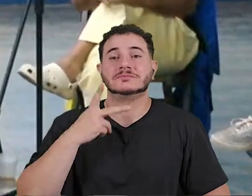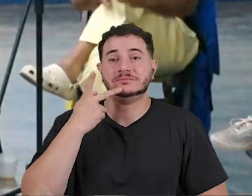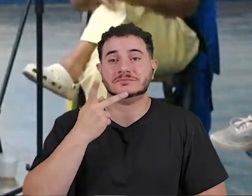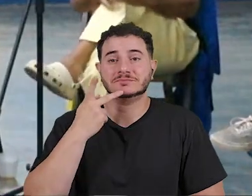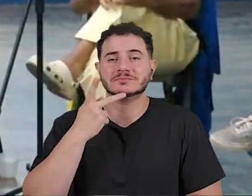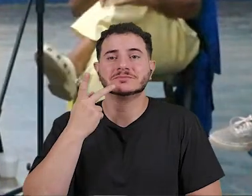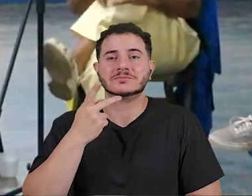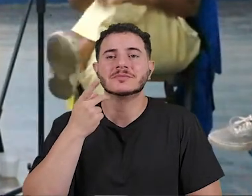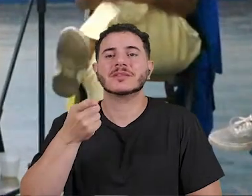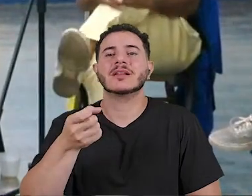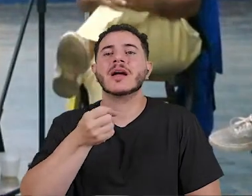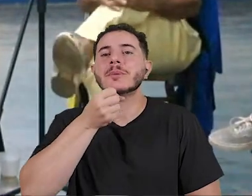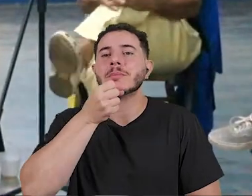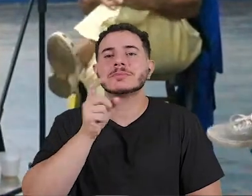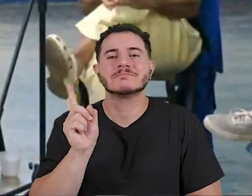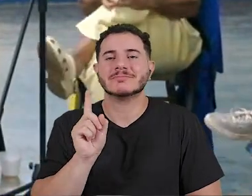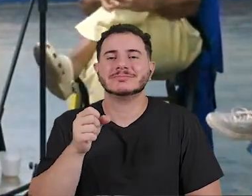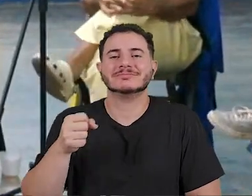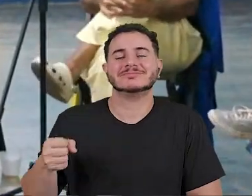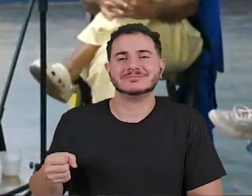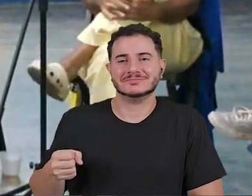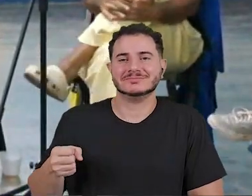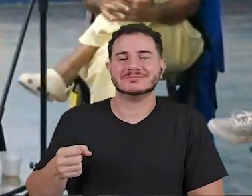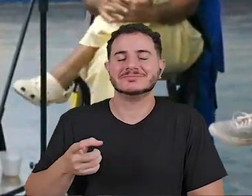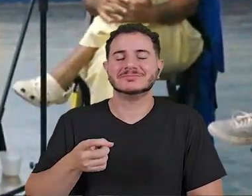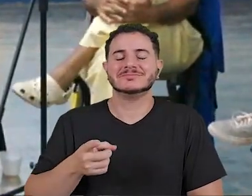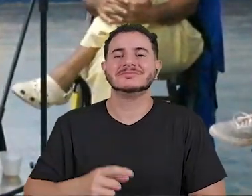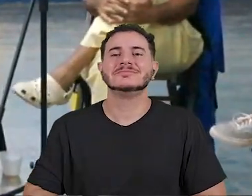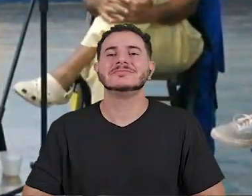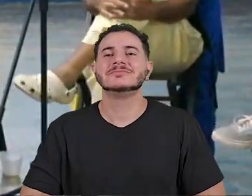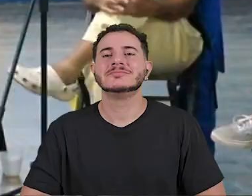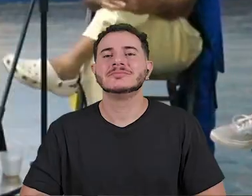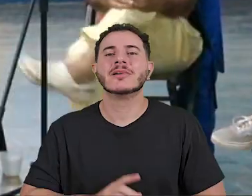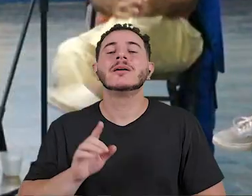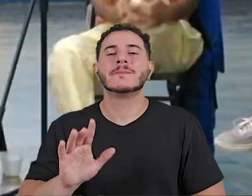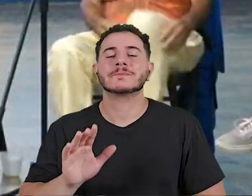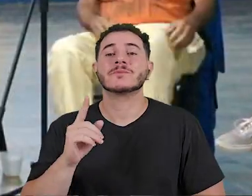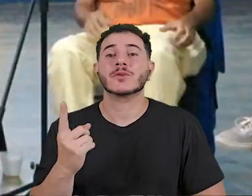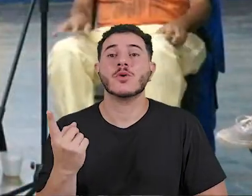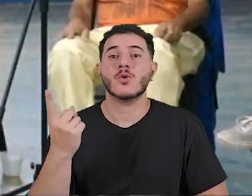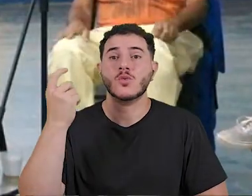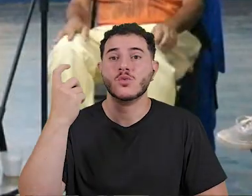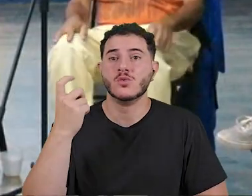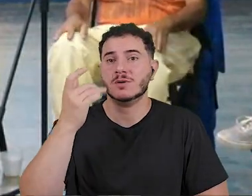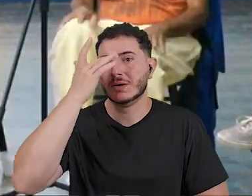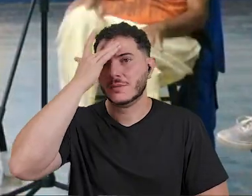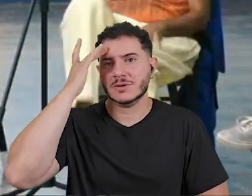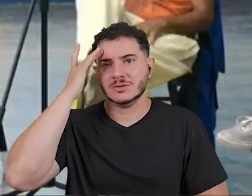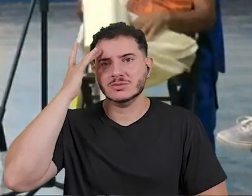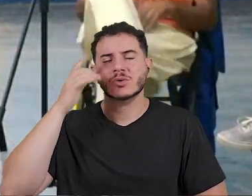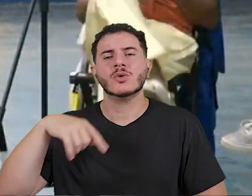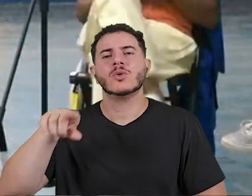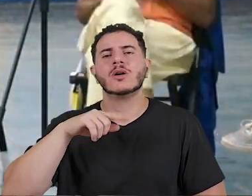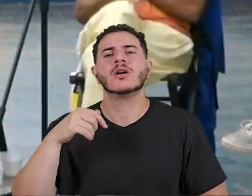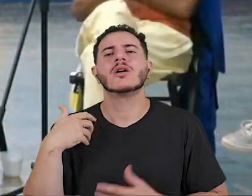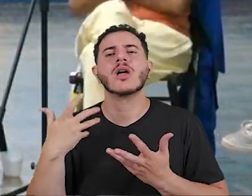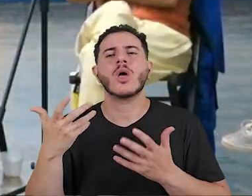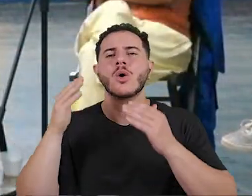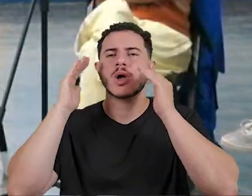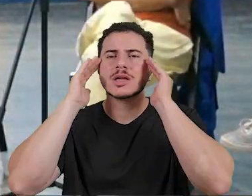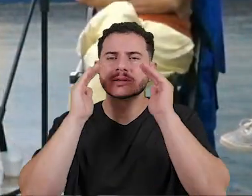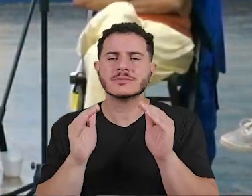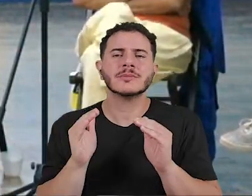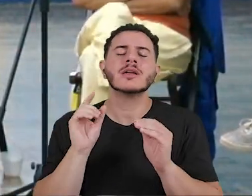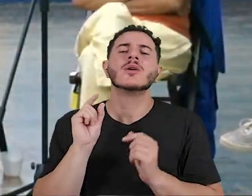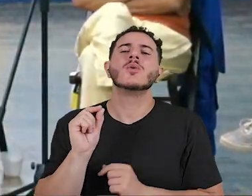A única pessoa. Por quê? Porque é um cara que sempre teve respeito, sempre me considerou. Nós sempre fizemos trabalho aqui. Ele nos